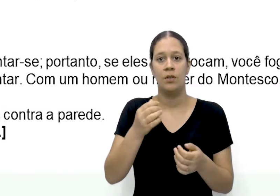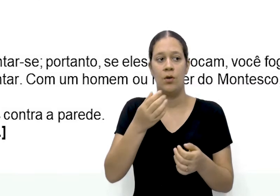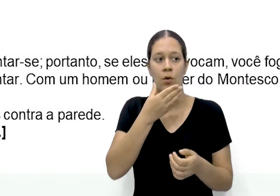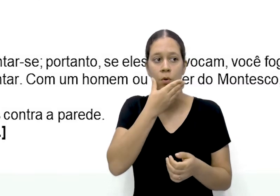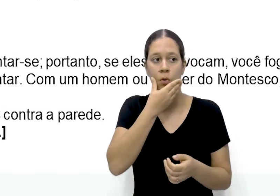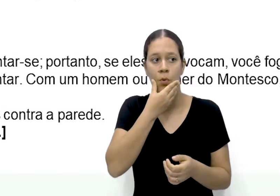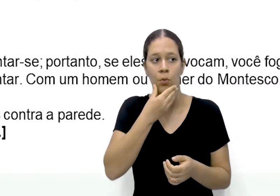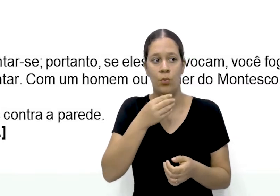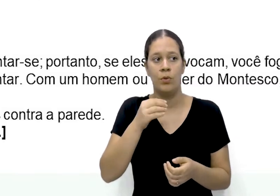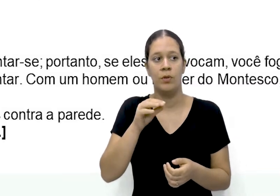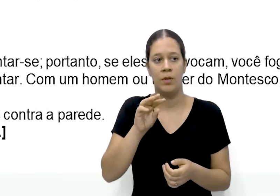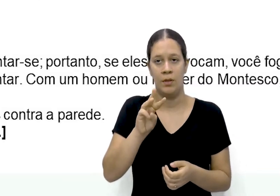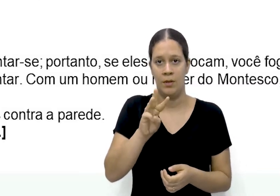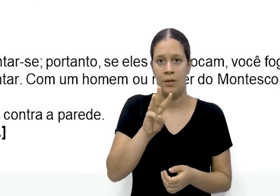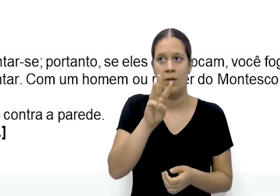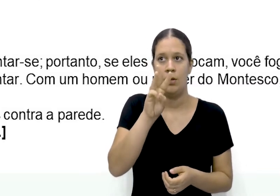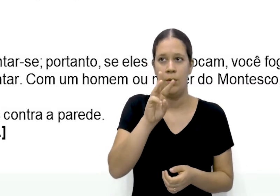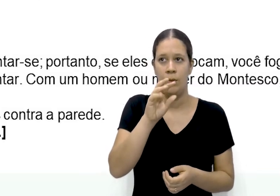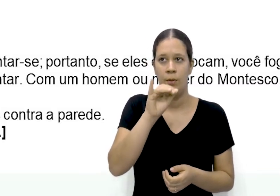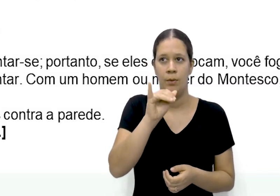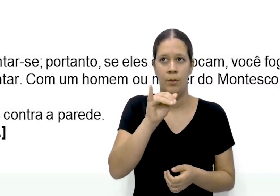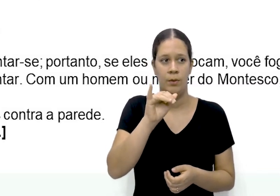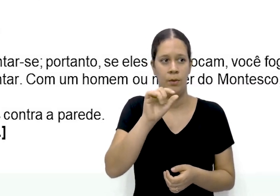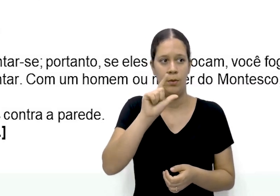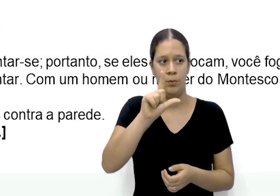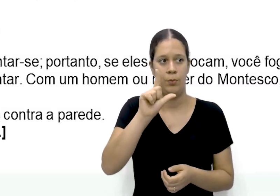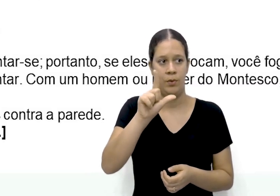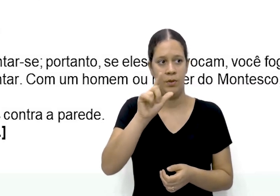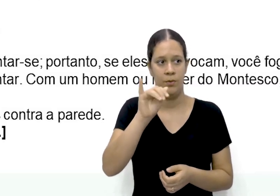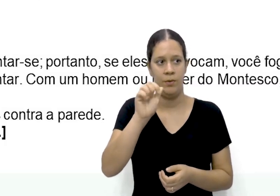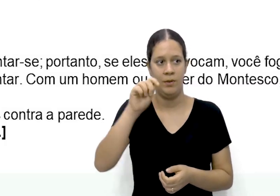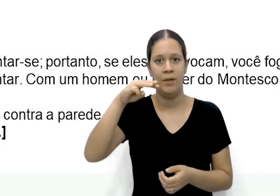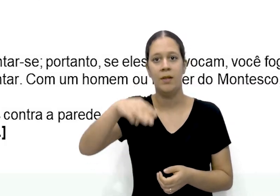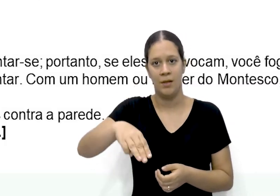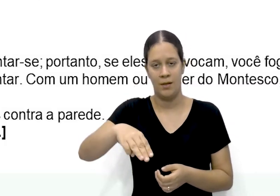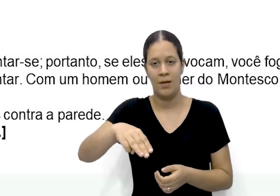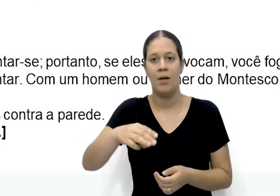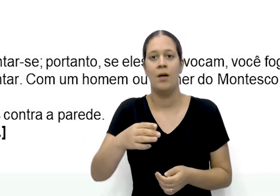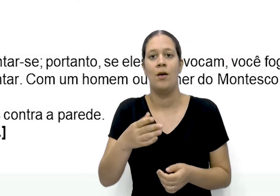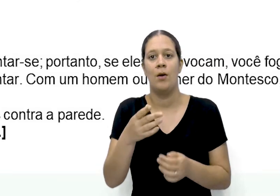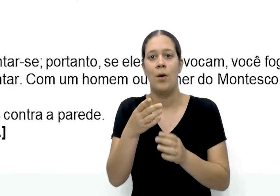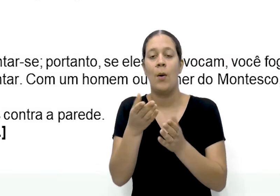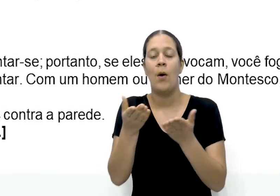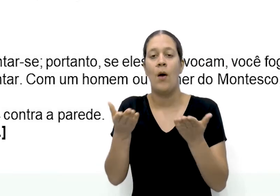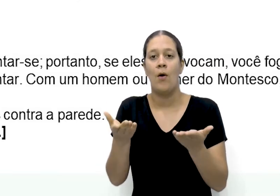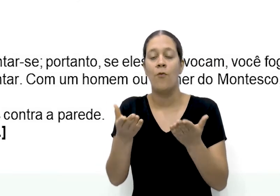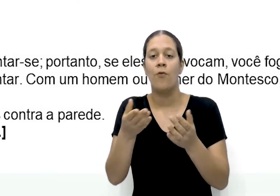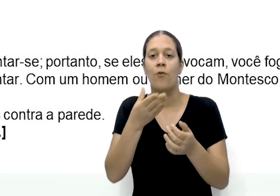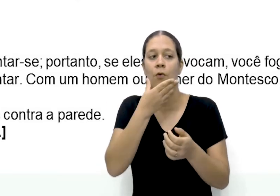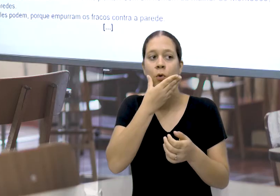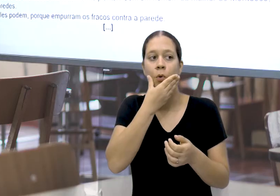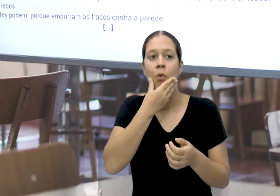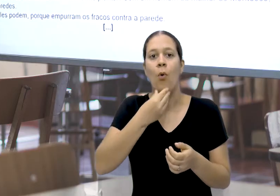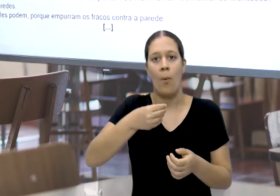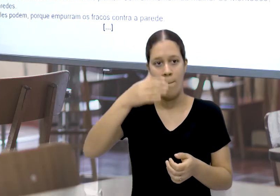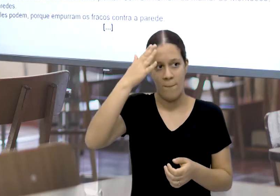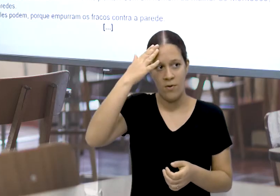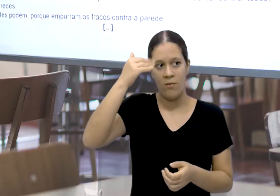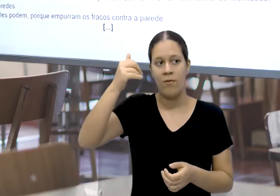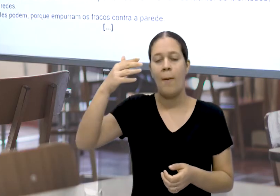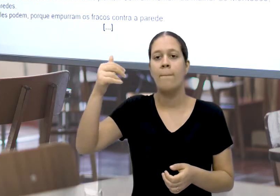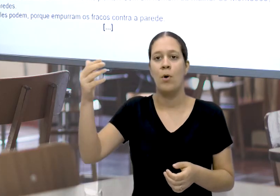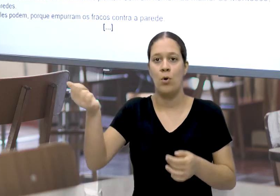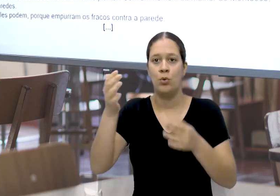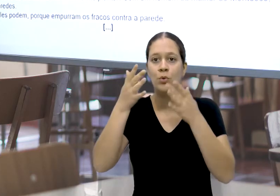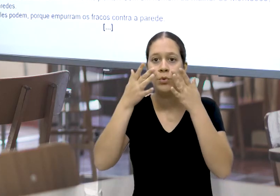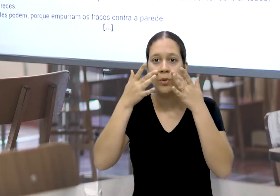armado com uma espada e um escudo. Isso aqui é a rubrica. É nessa